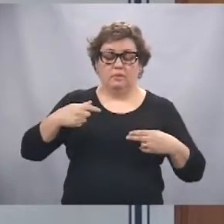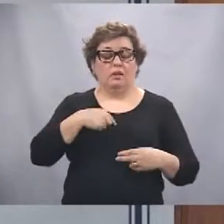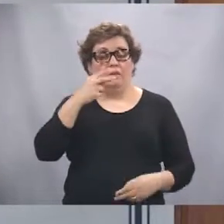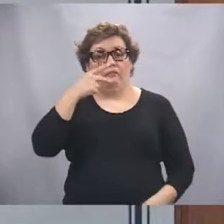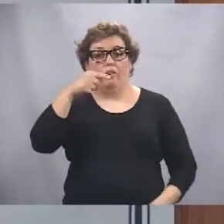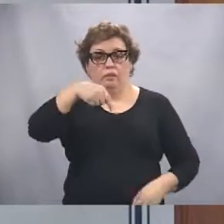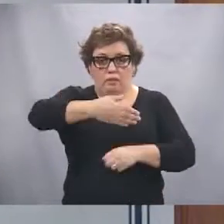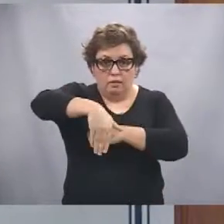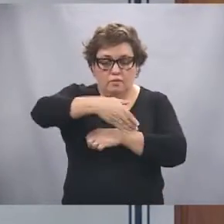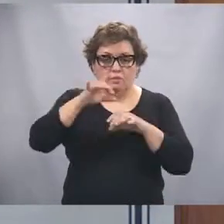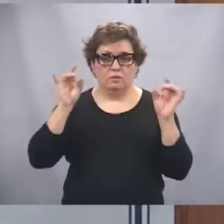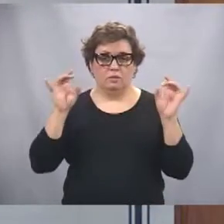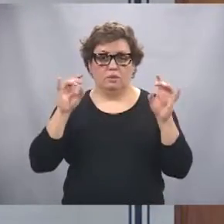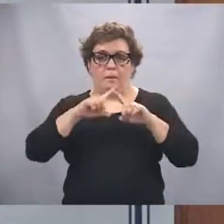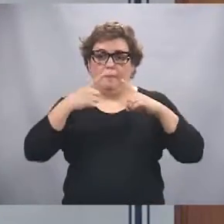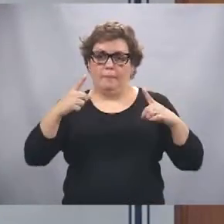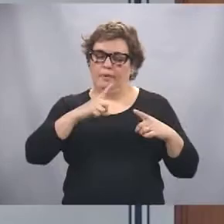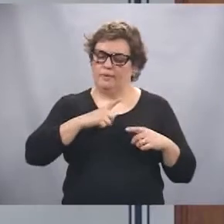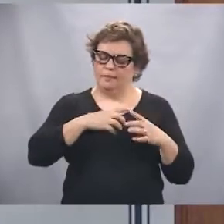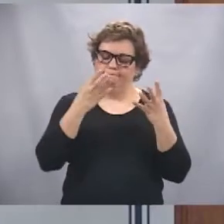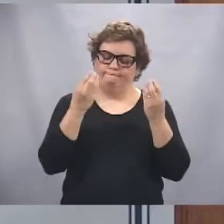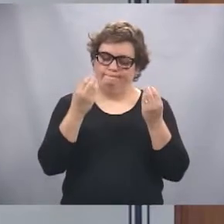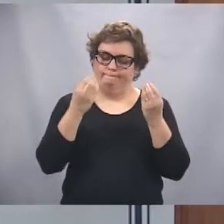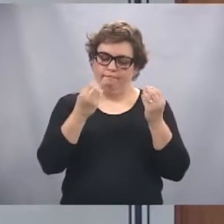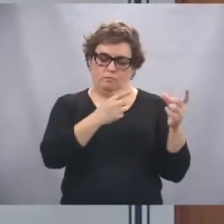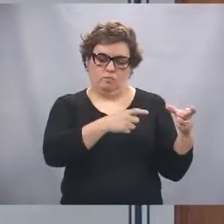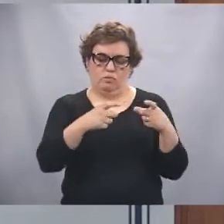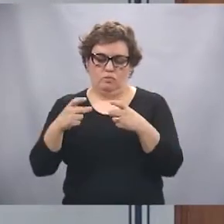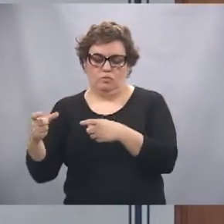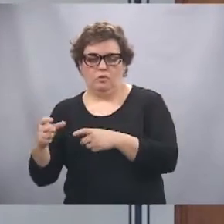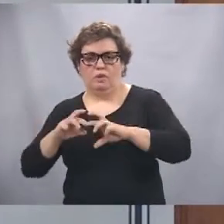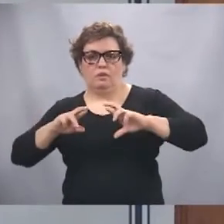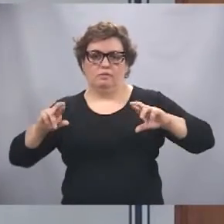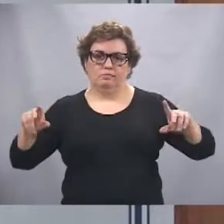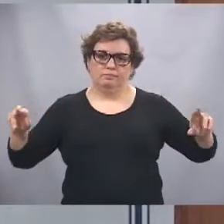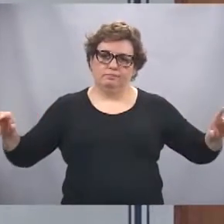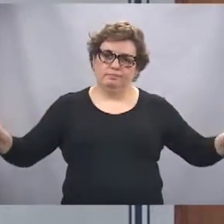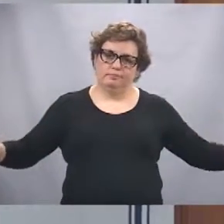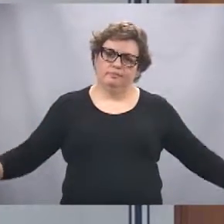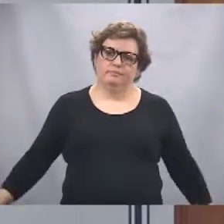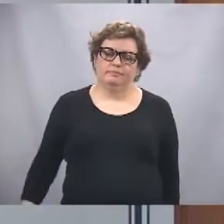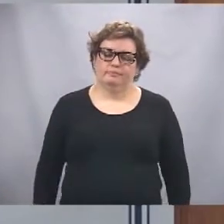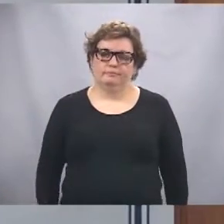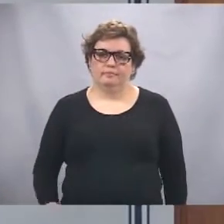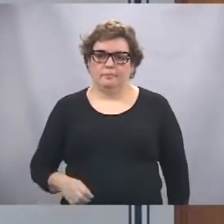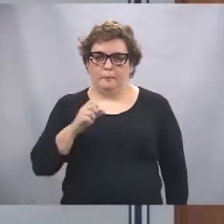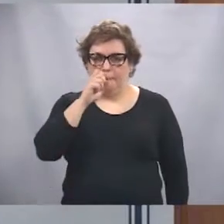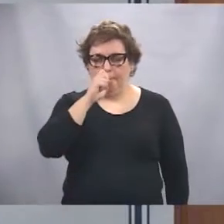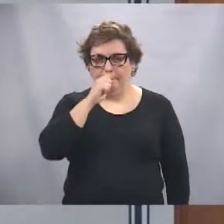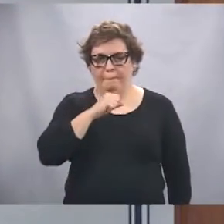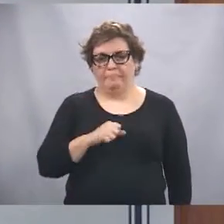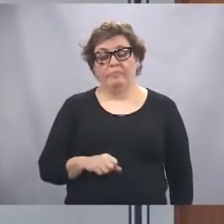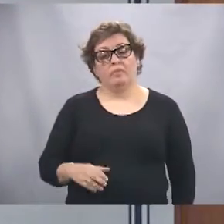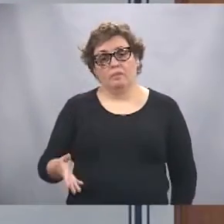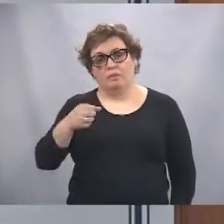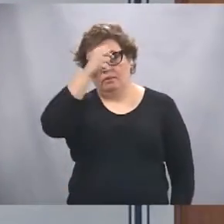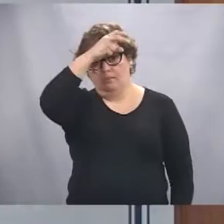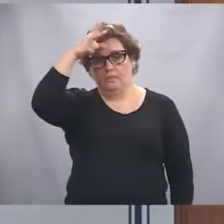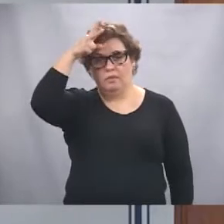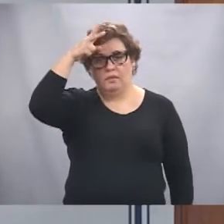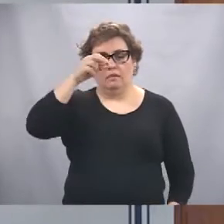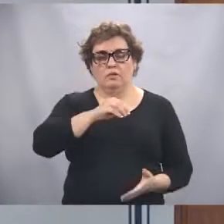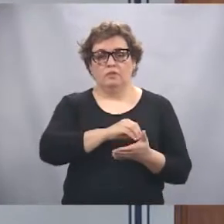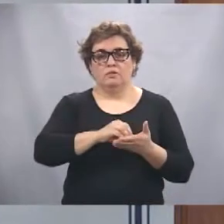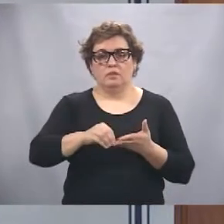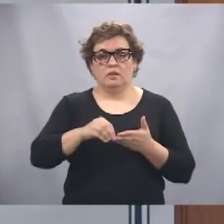João Luiz Ferreira, ali no Jardim Coimbra, mas essa realidade está em toda a cidade. Fica aqui o requerimento ao senhor prefeito municipal, o